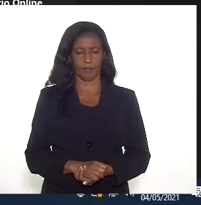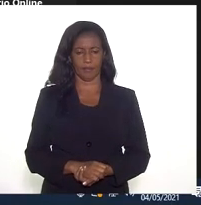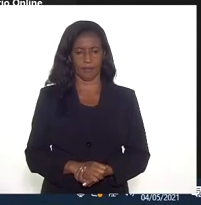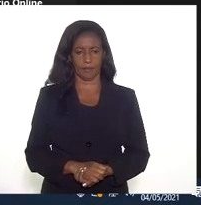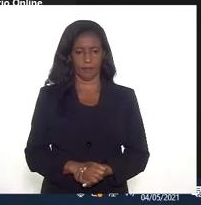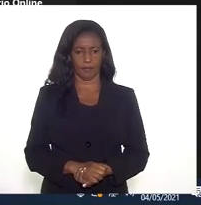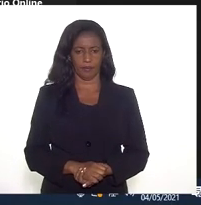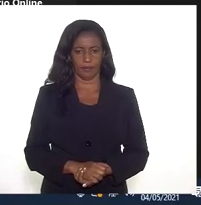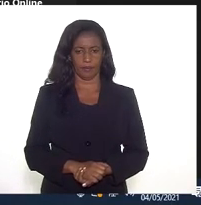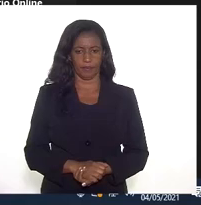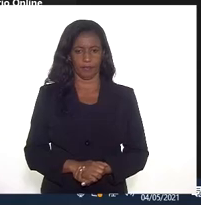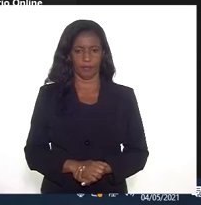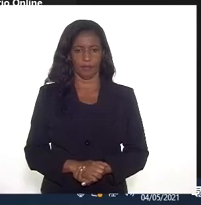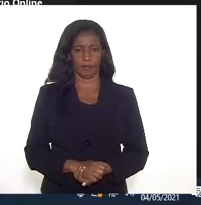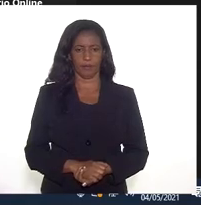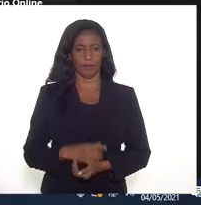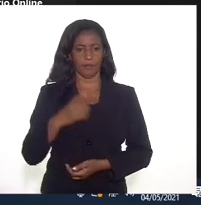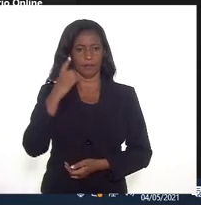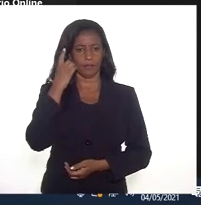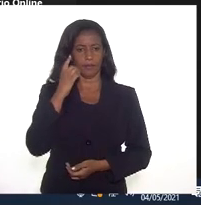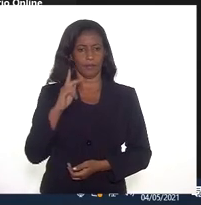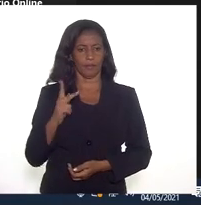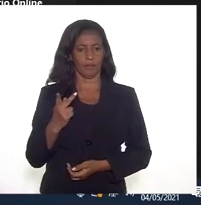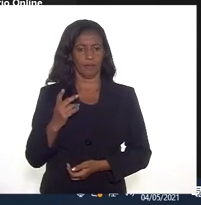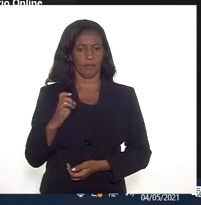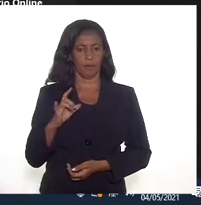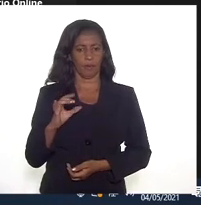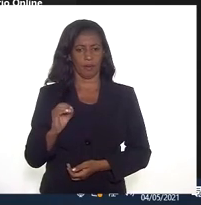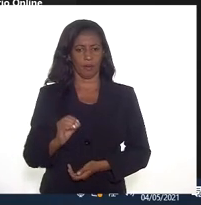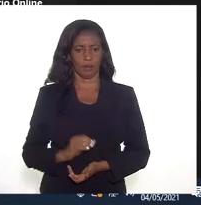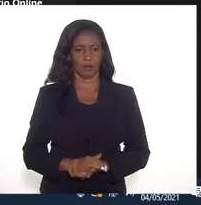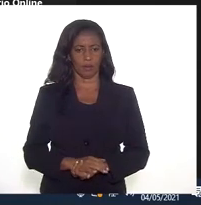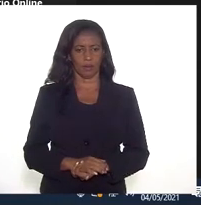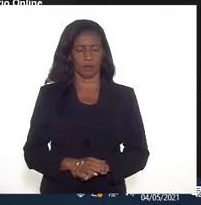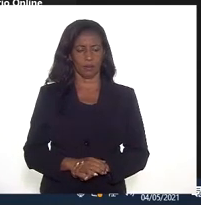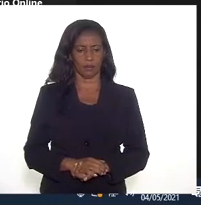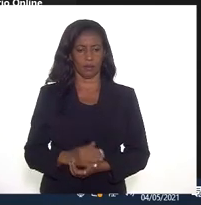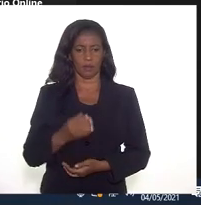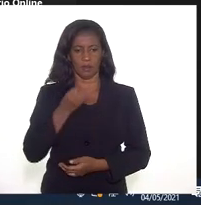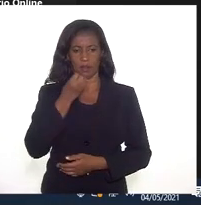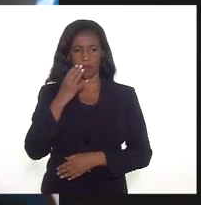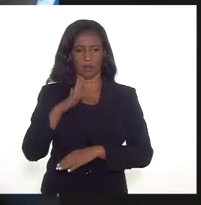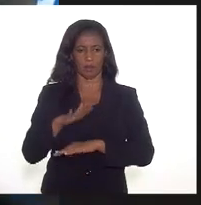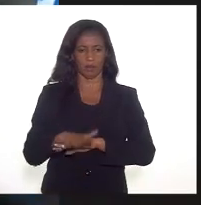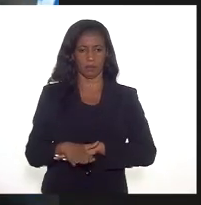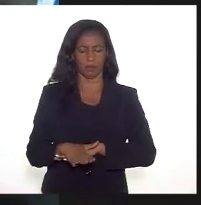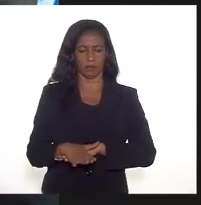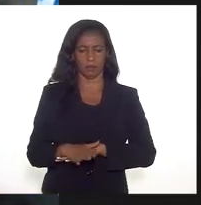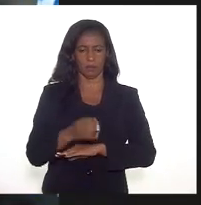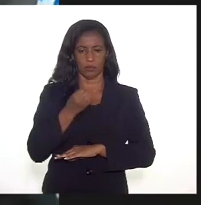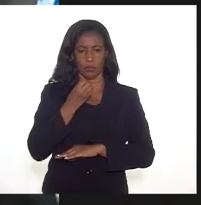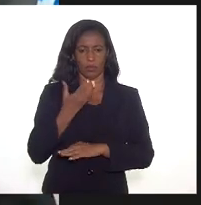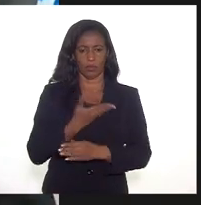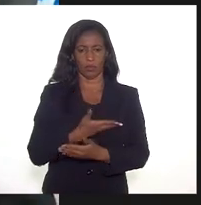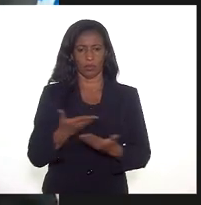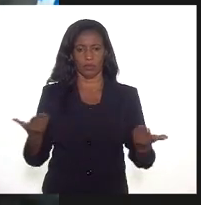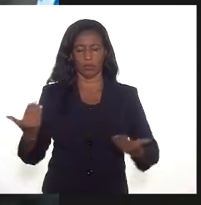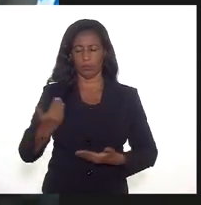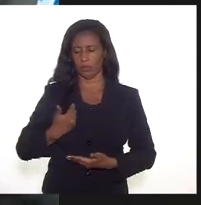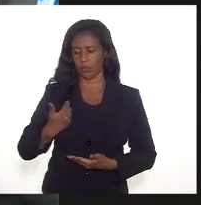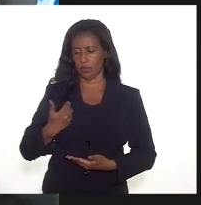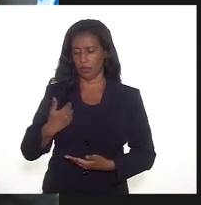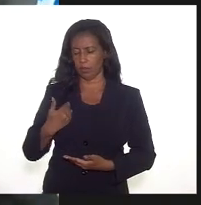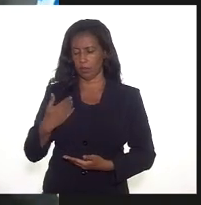Excelência. Deputado Wellington, pode discutir, meu irmão. Boa tarde, presidente. Boa tarde a todos os amigos deputados